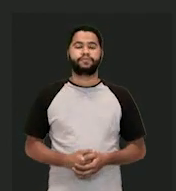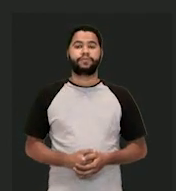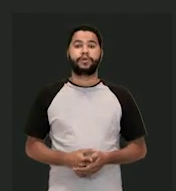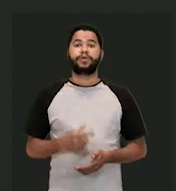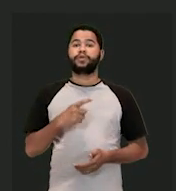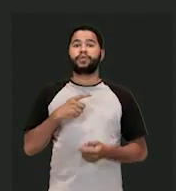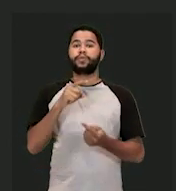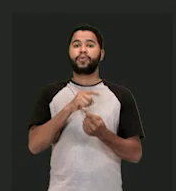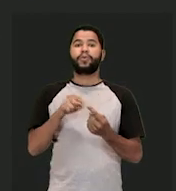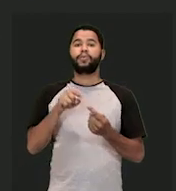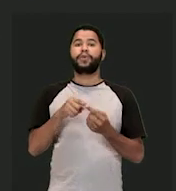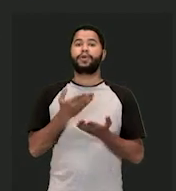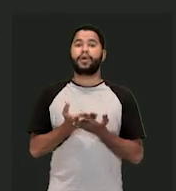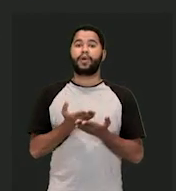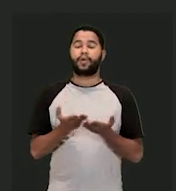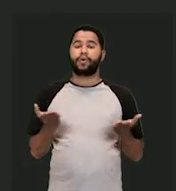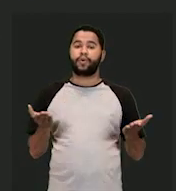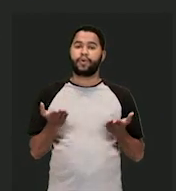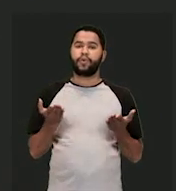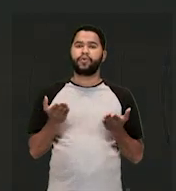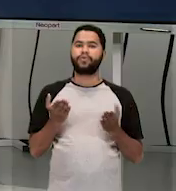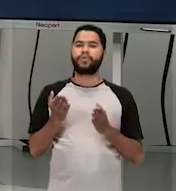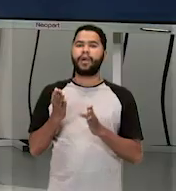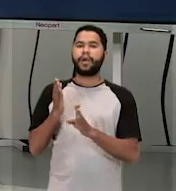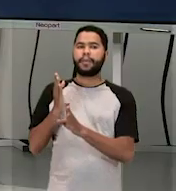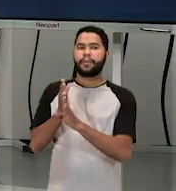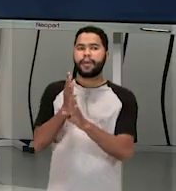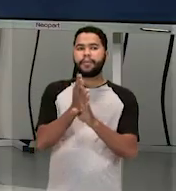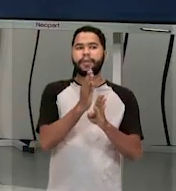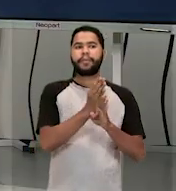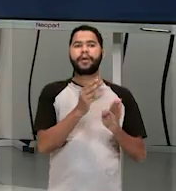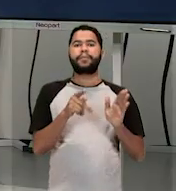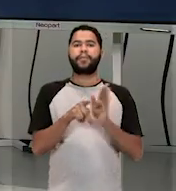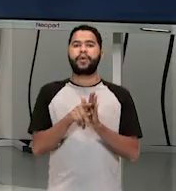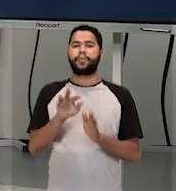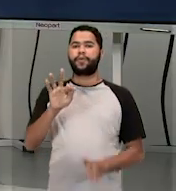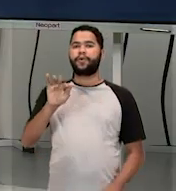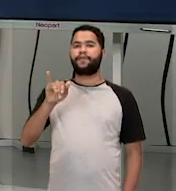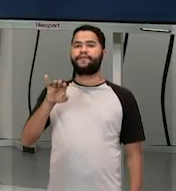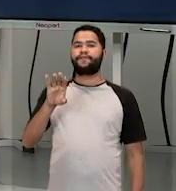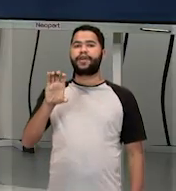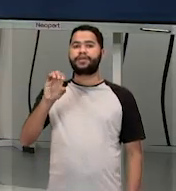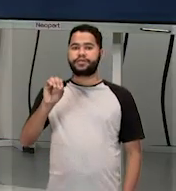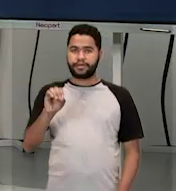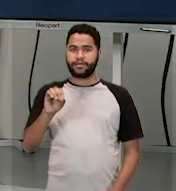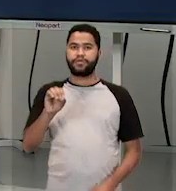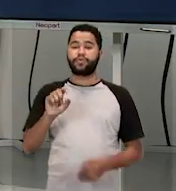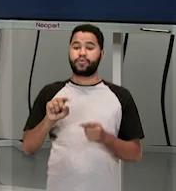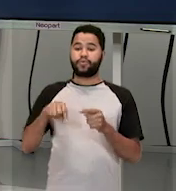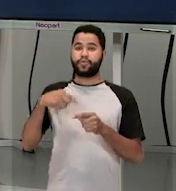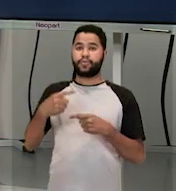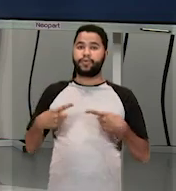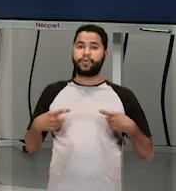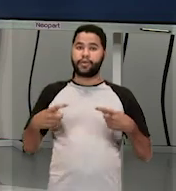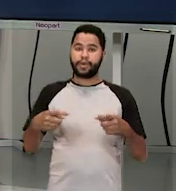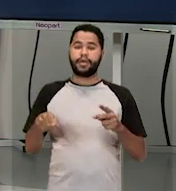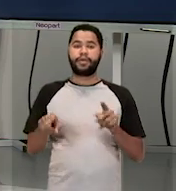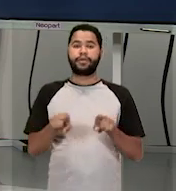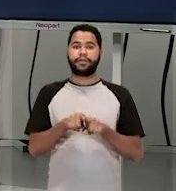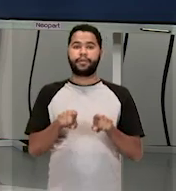Temos o objetivo com essa aula de identificar o surgimento do fascismo na Itália no contexto do pós-guerra, a teoria nazista